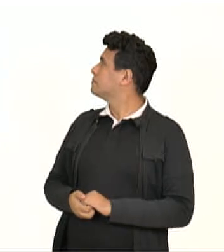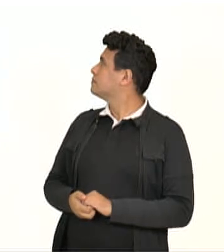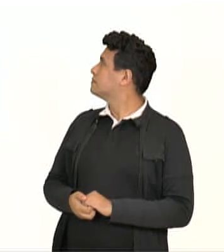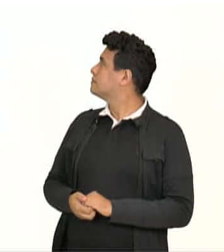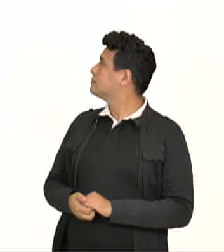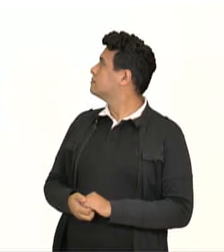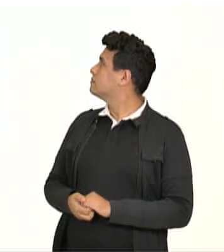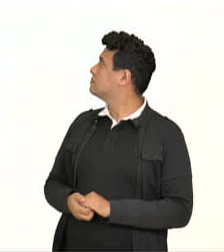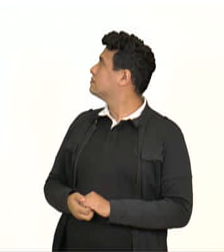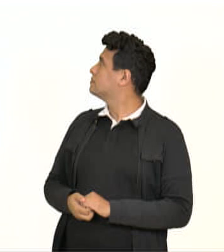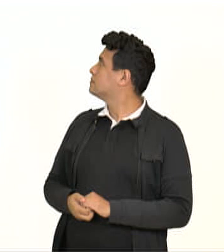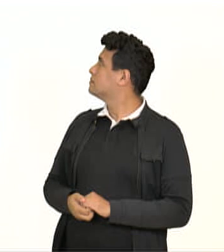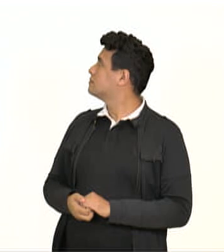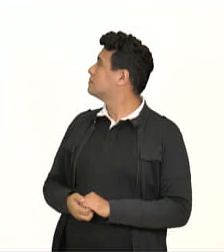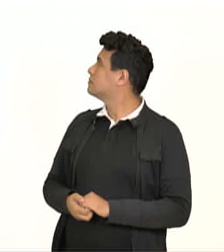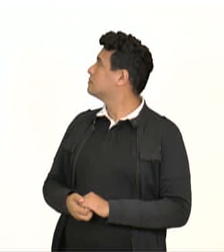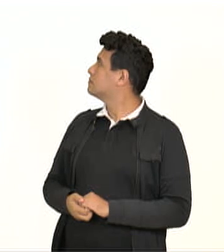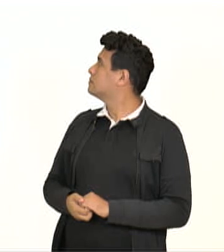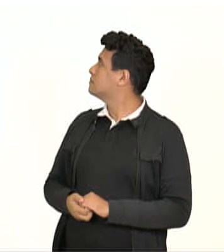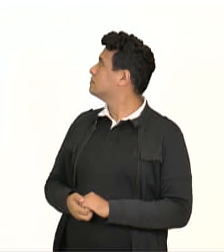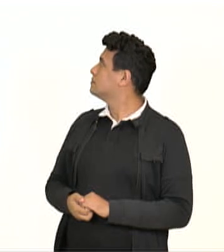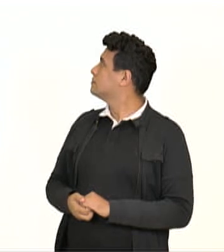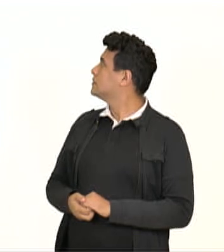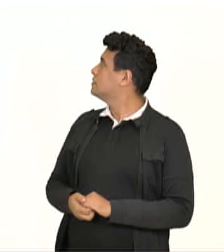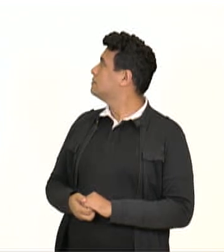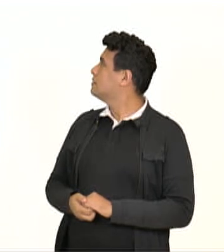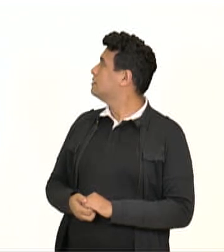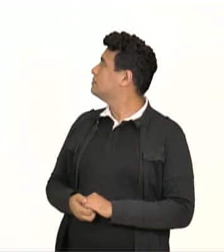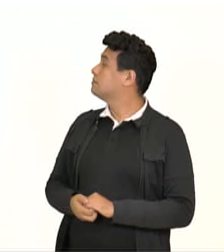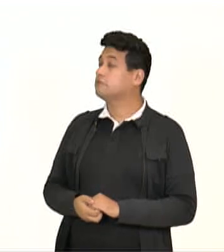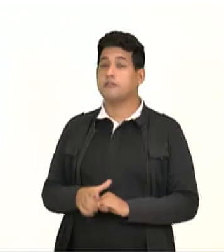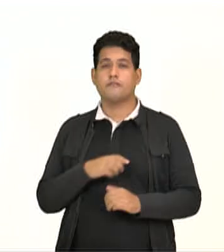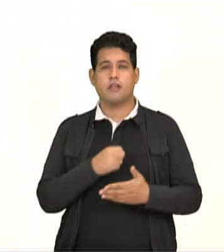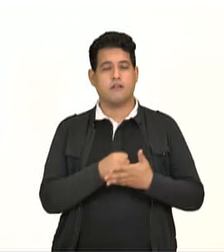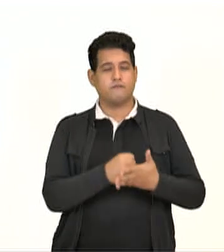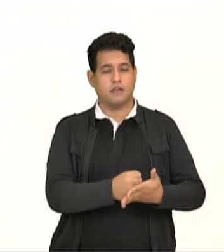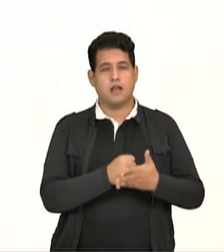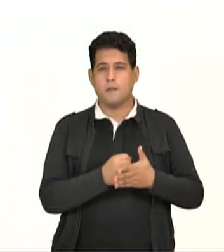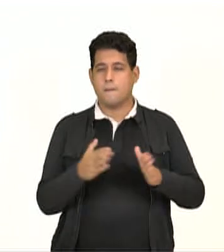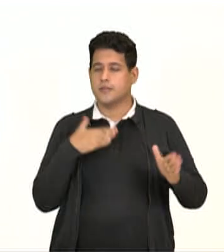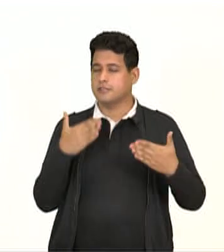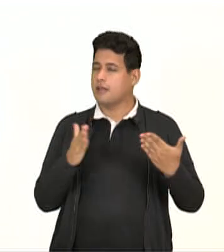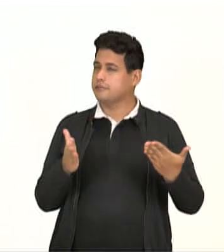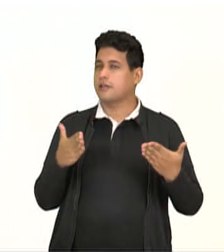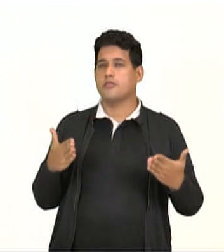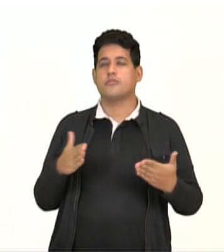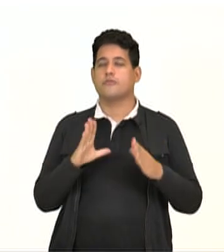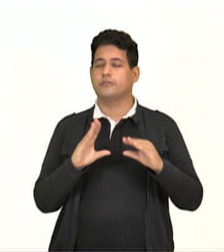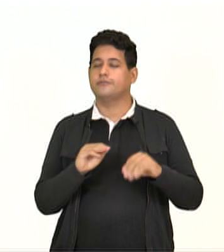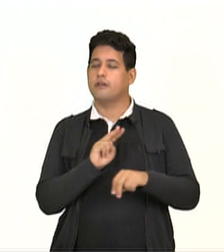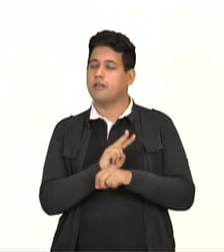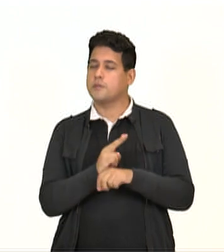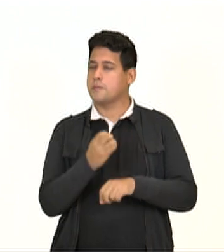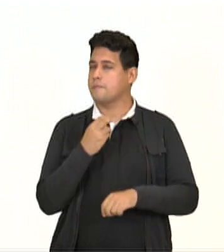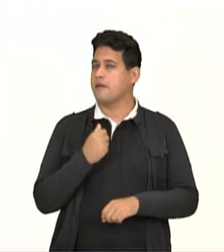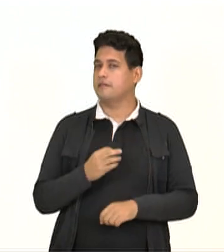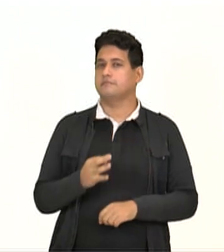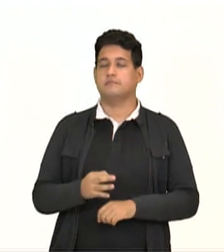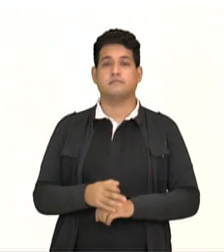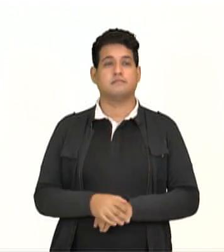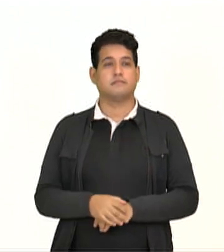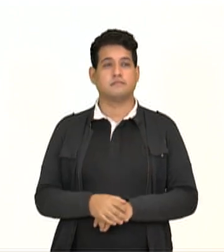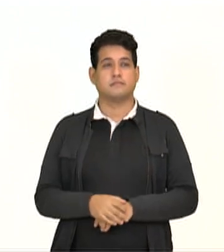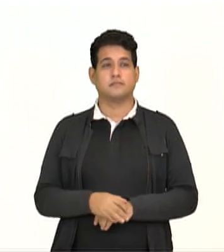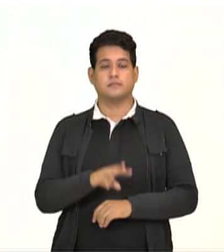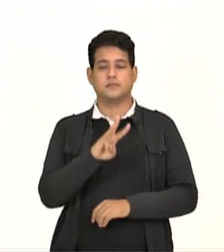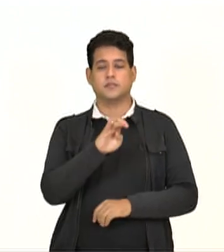out tonight and I will treat her kind. E eu vou levá-la para sair essa noite e eu vou tratá-la bem. O